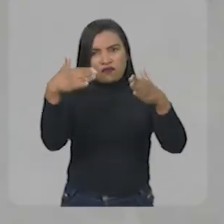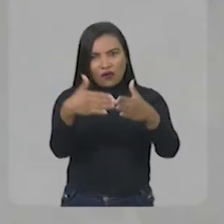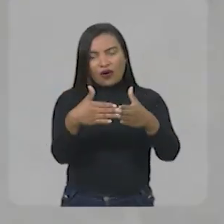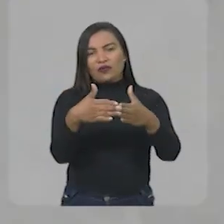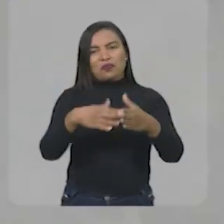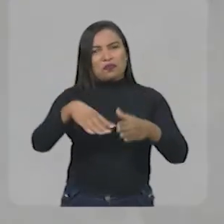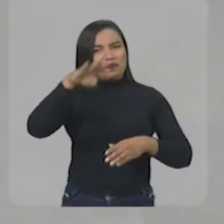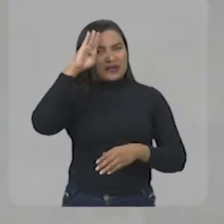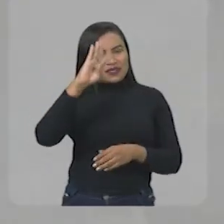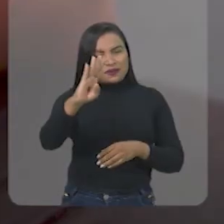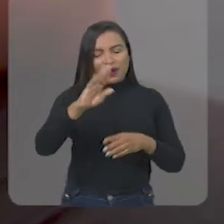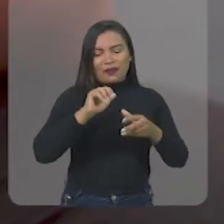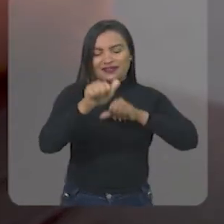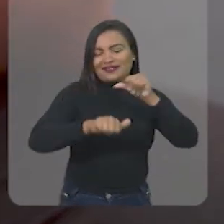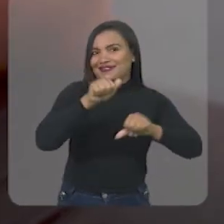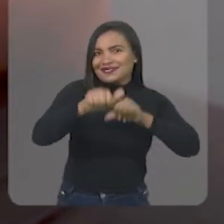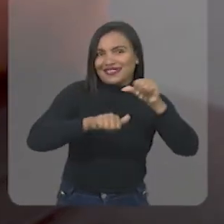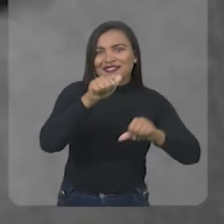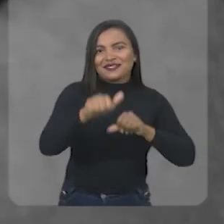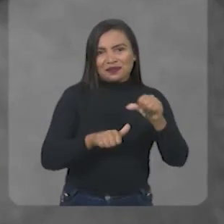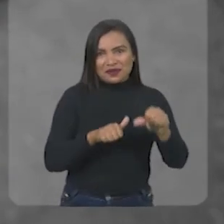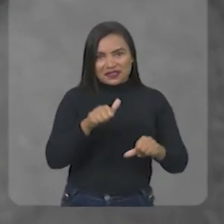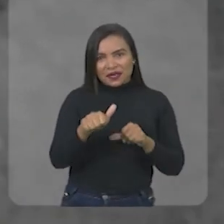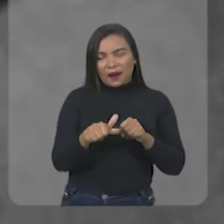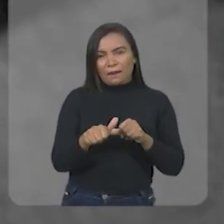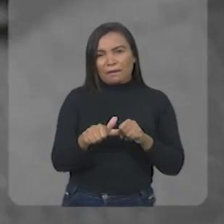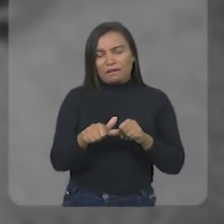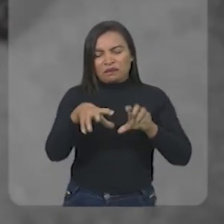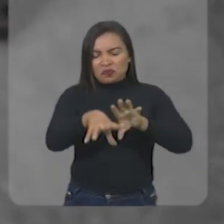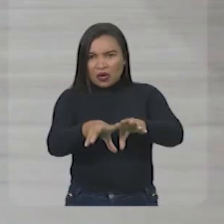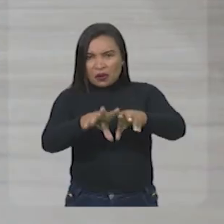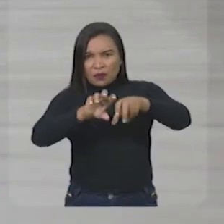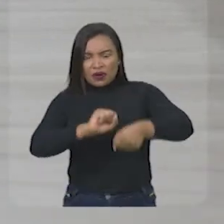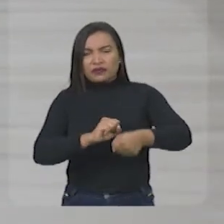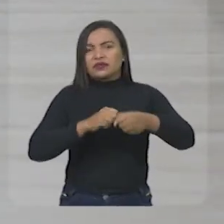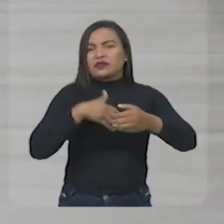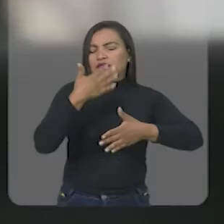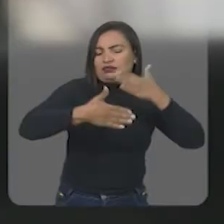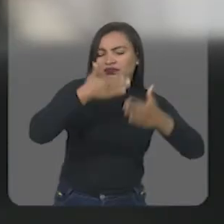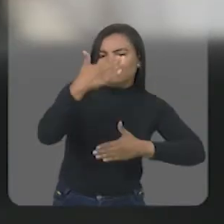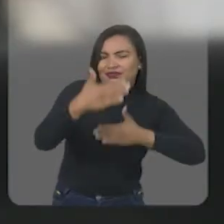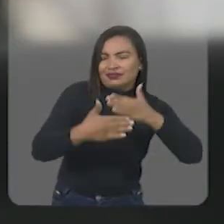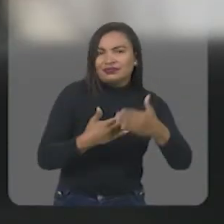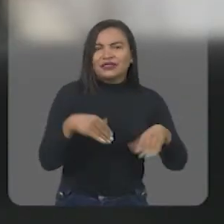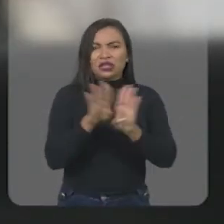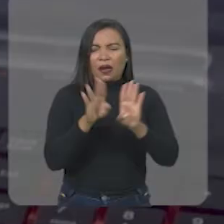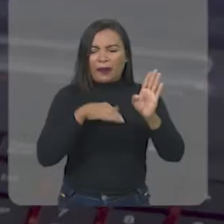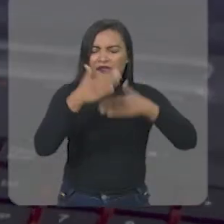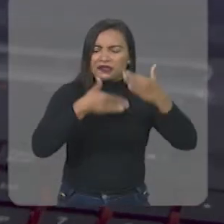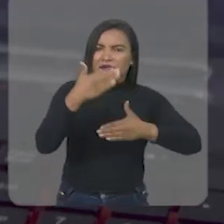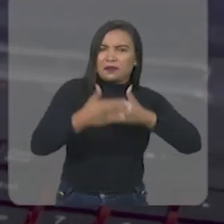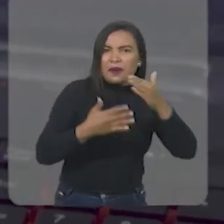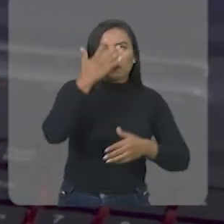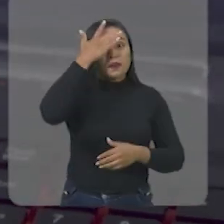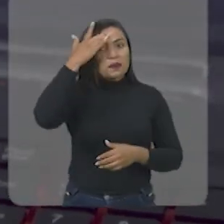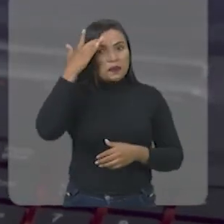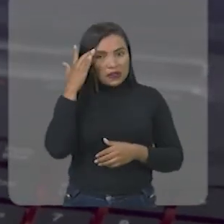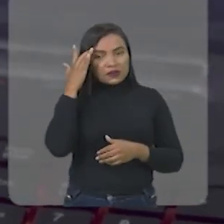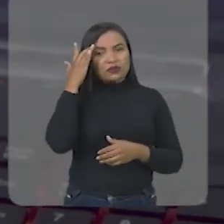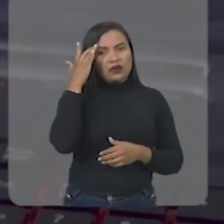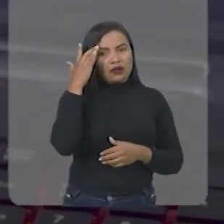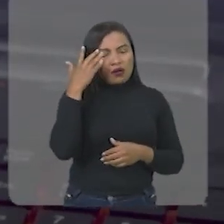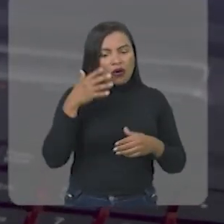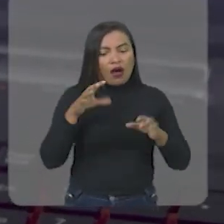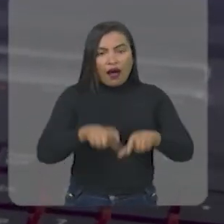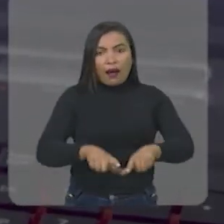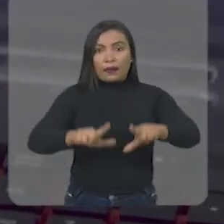rumo à transformação, aprimoramento profissional, crescimento pessoal. A plataforma aproxima